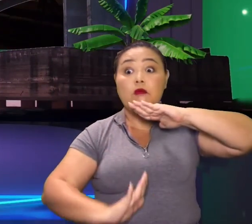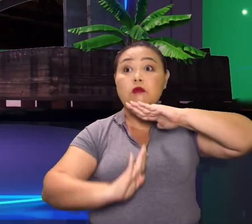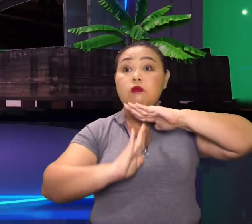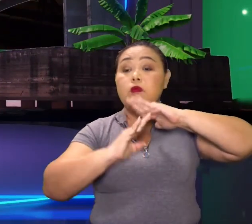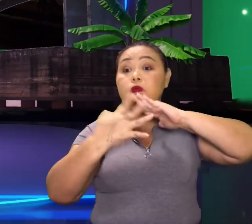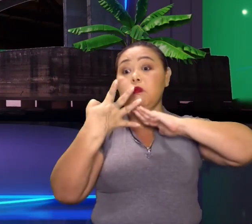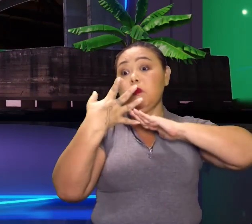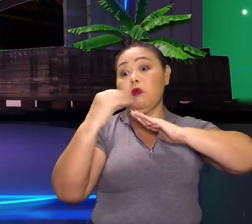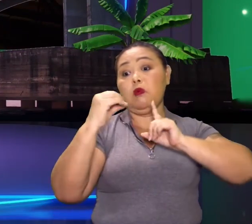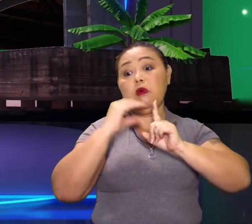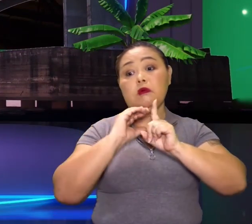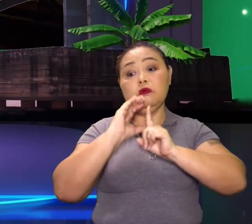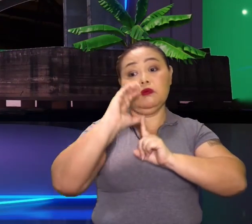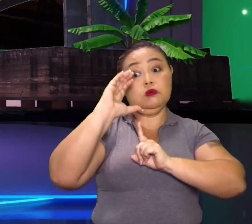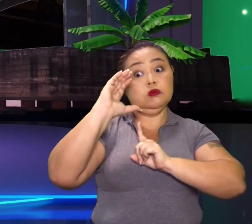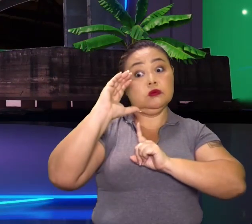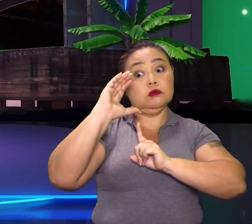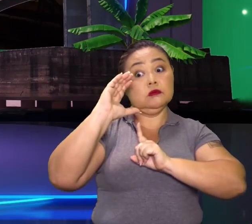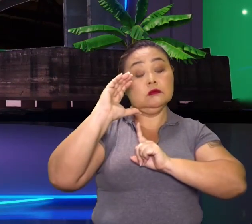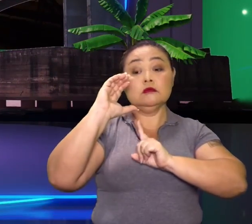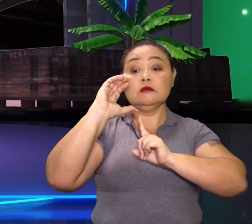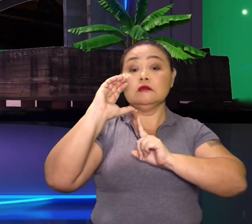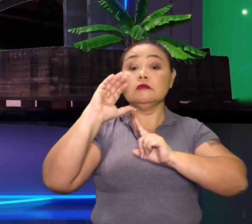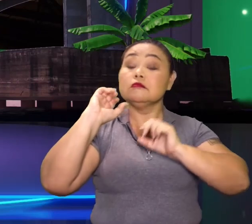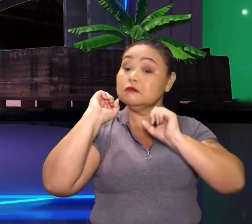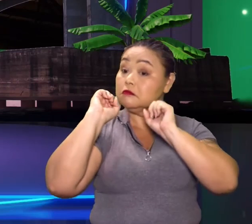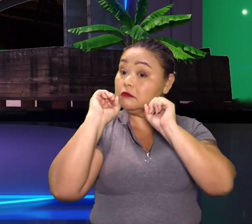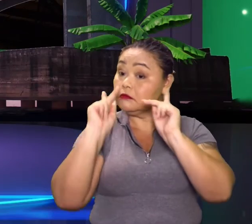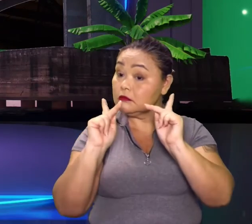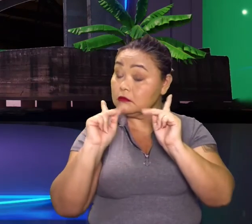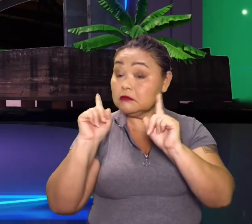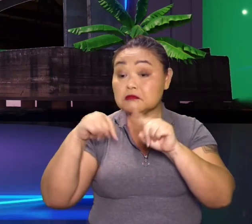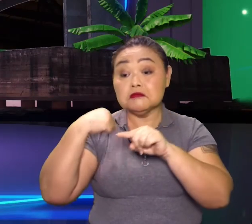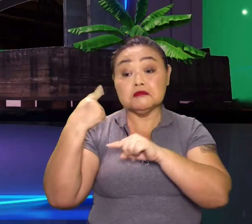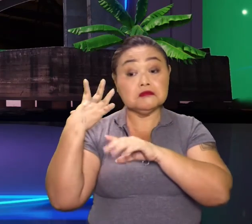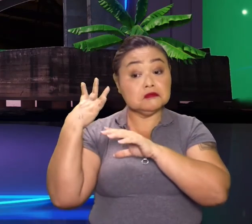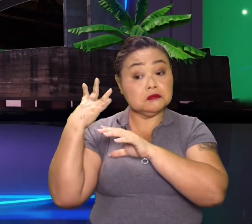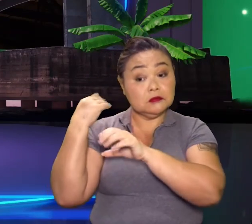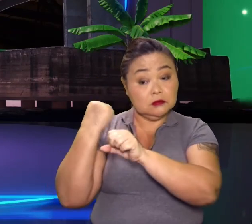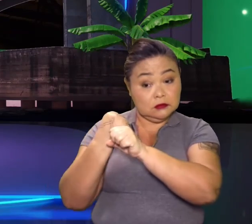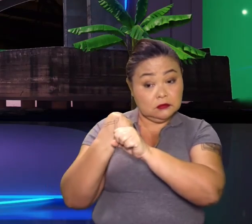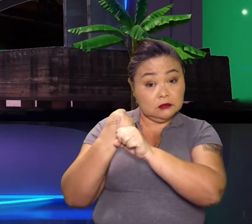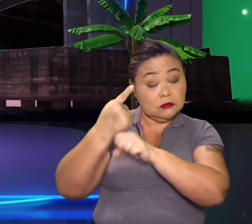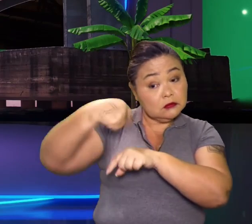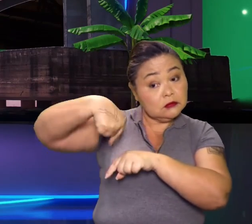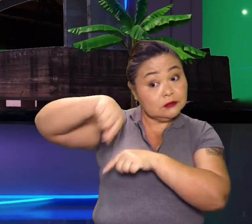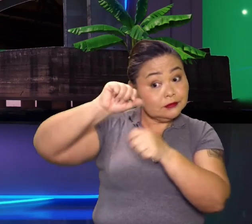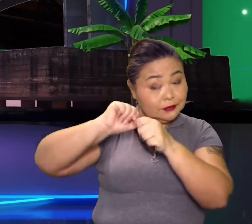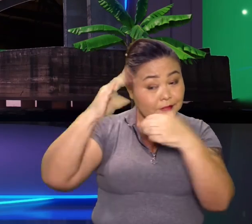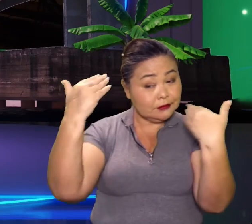40 graus, ok? Nossa revisão, vocês vão